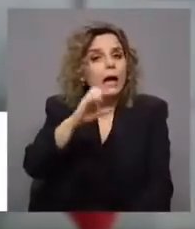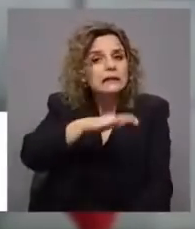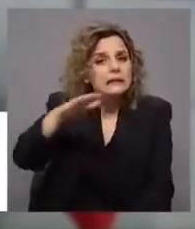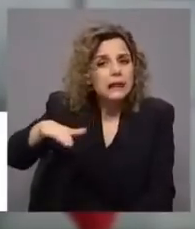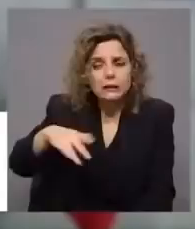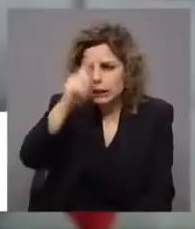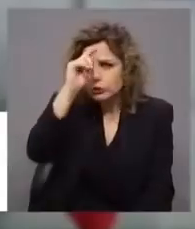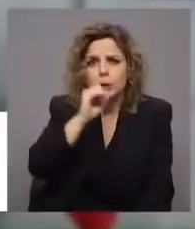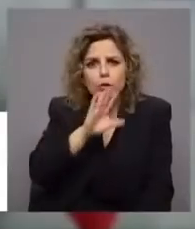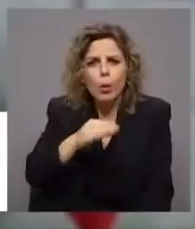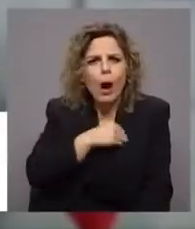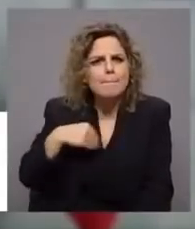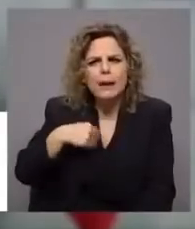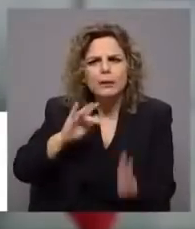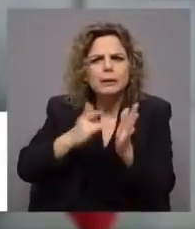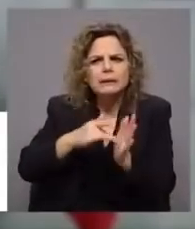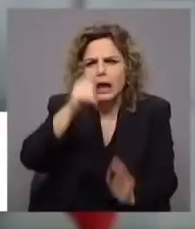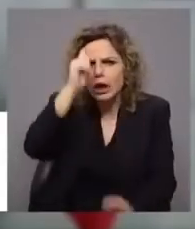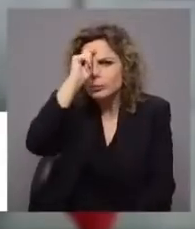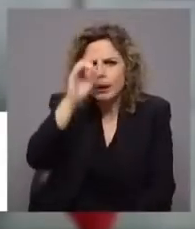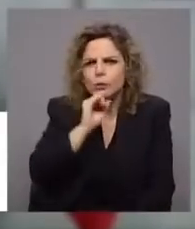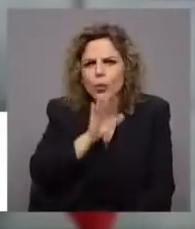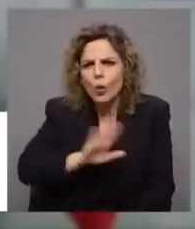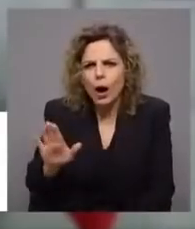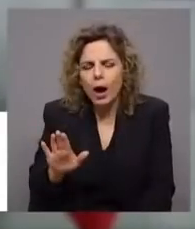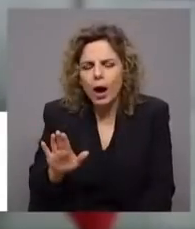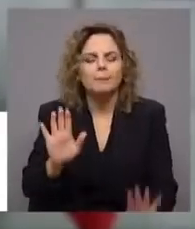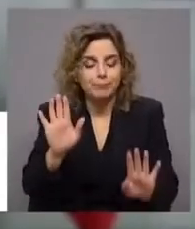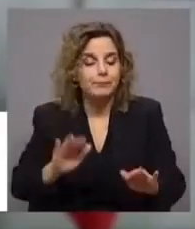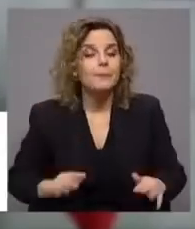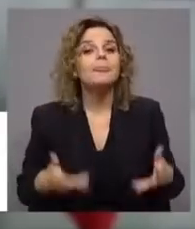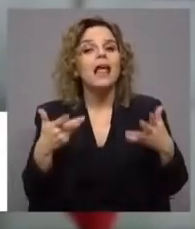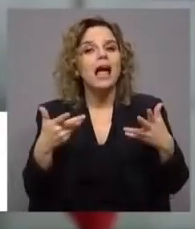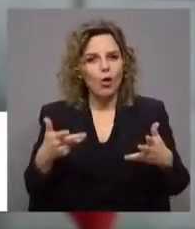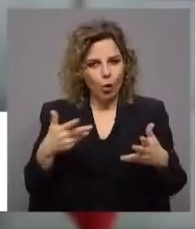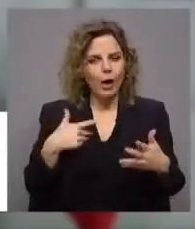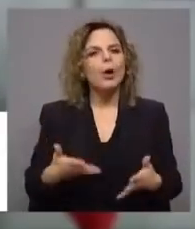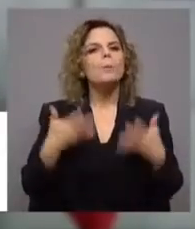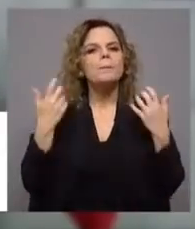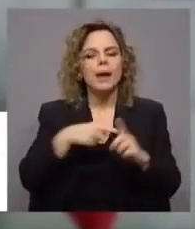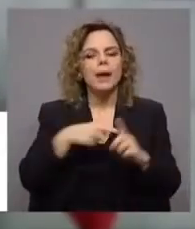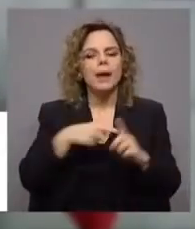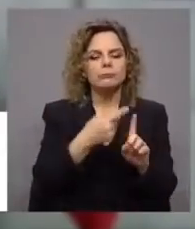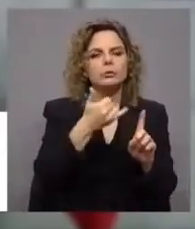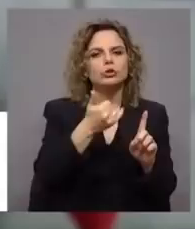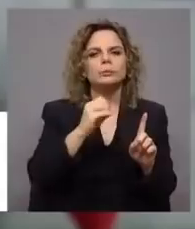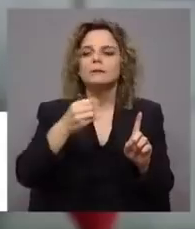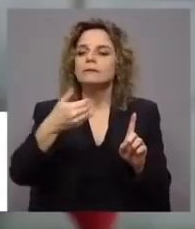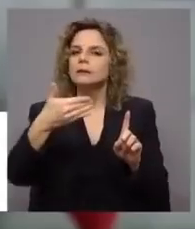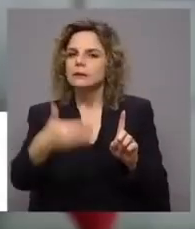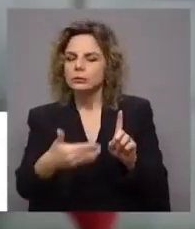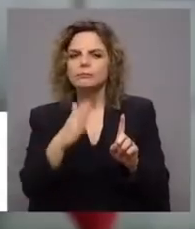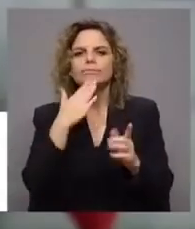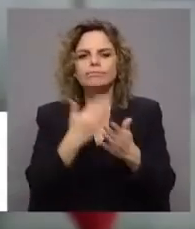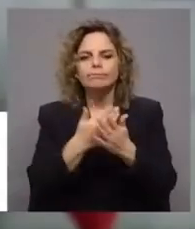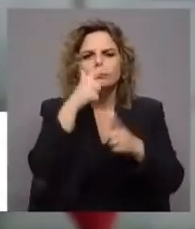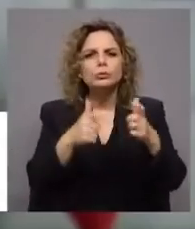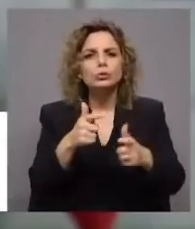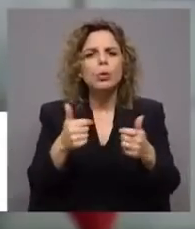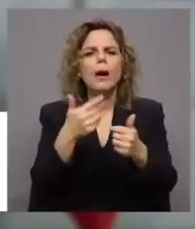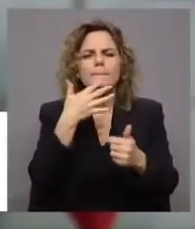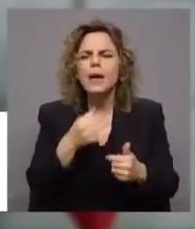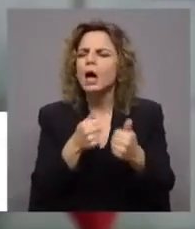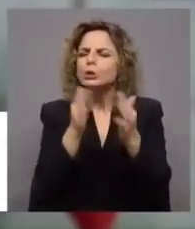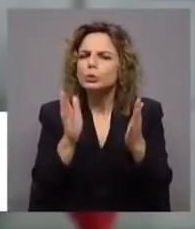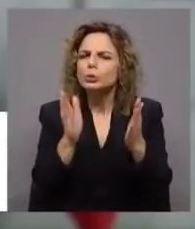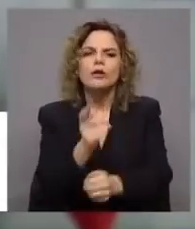médicos brasileiros. Bem, agora eu estou interessado em 2021 em garantir que todo brasileiro tome vacina. Eu